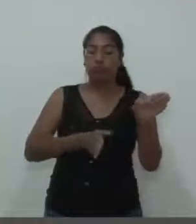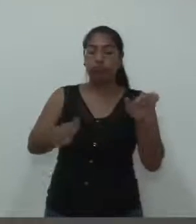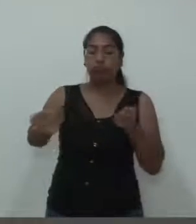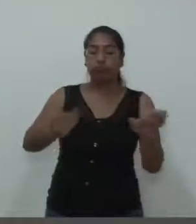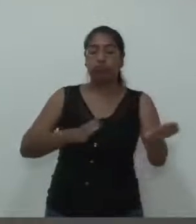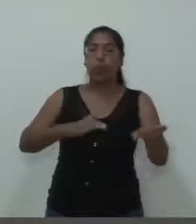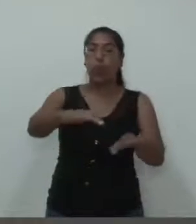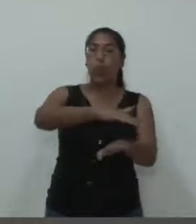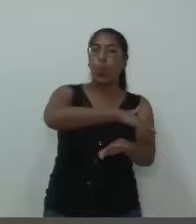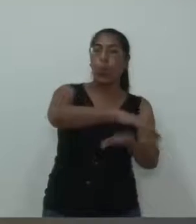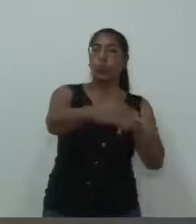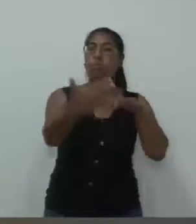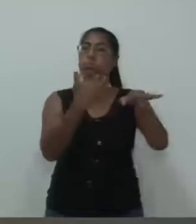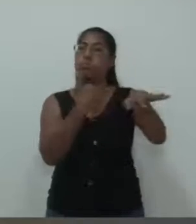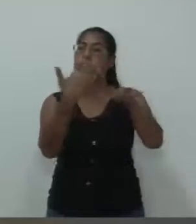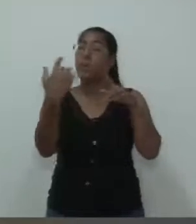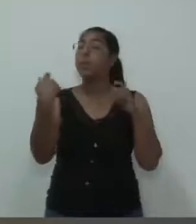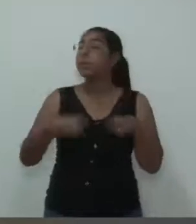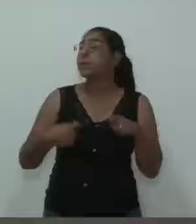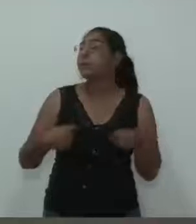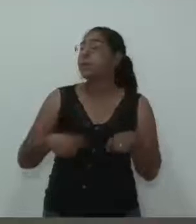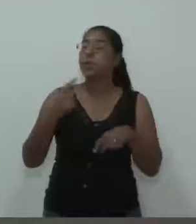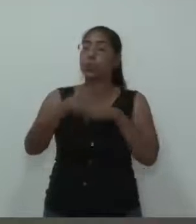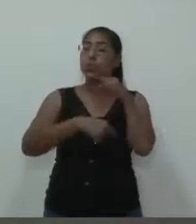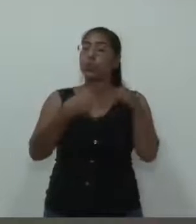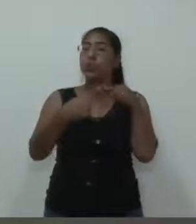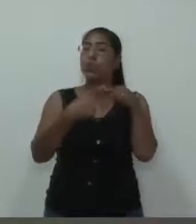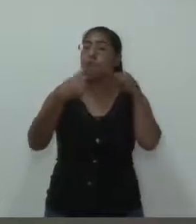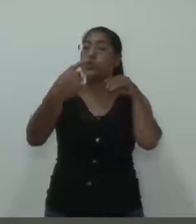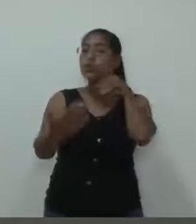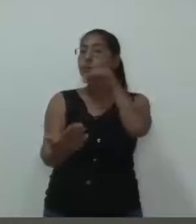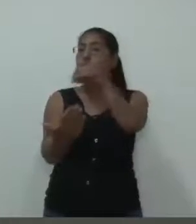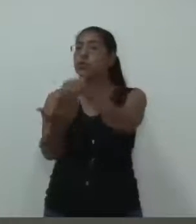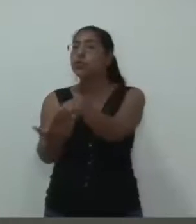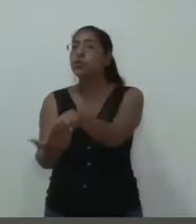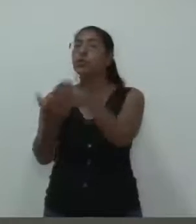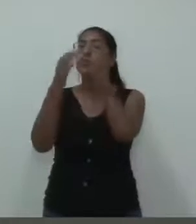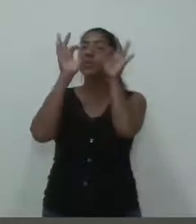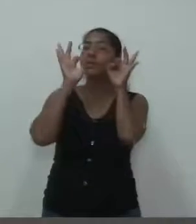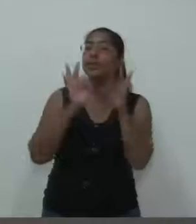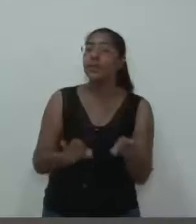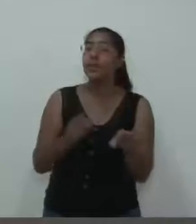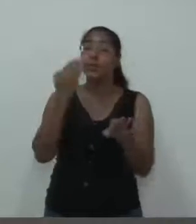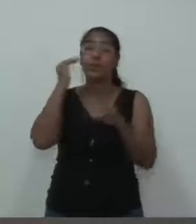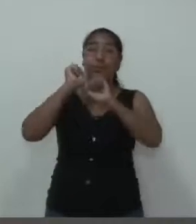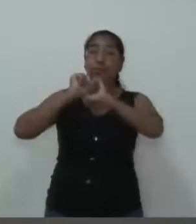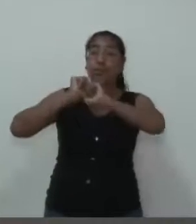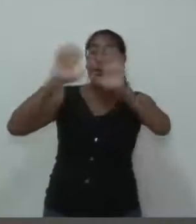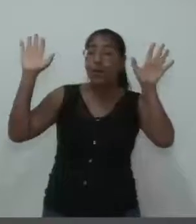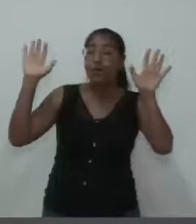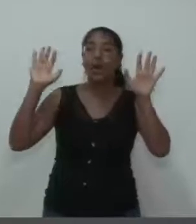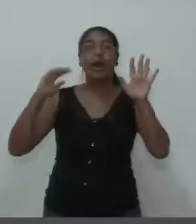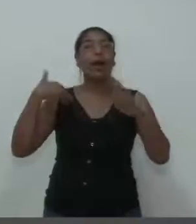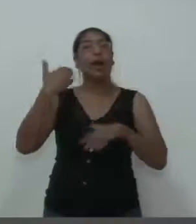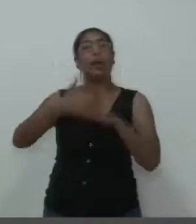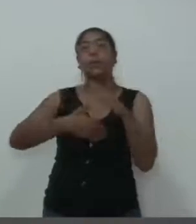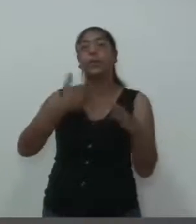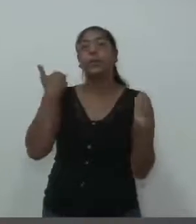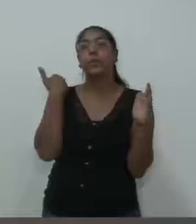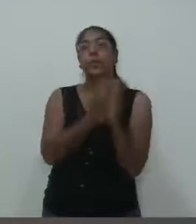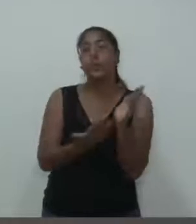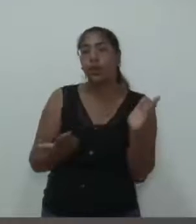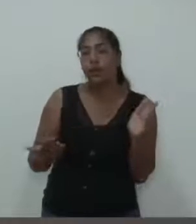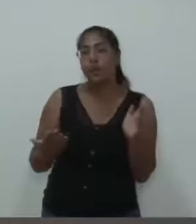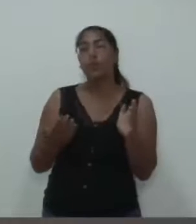diagnóstico, prognóstico, objetivo claro, metas claras e ações concretas, a gente vai perder uma grande oportunidade.